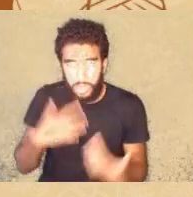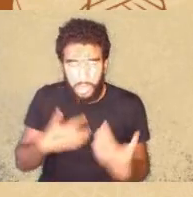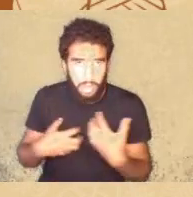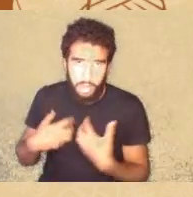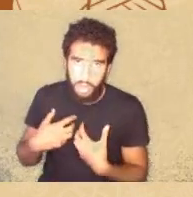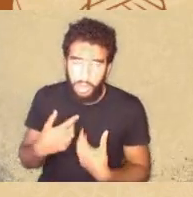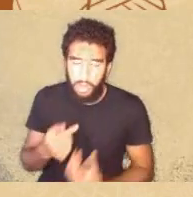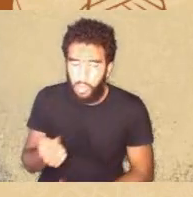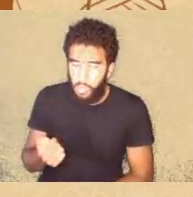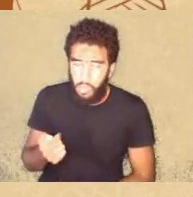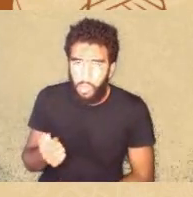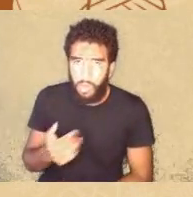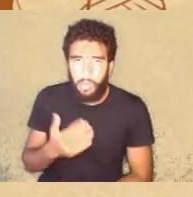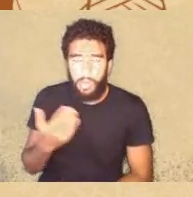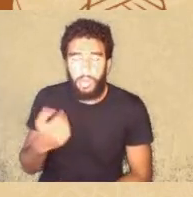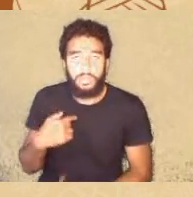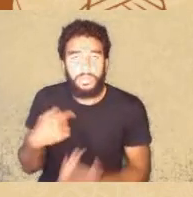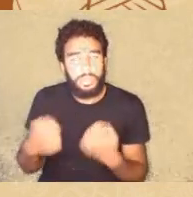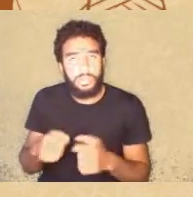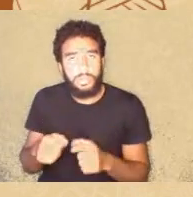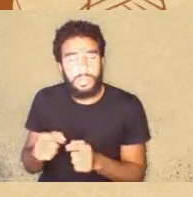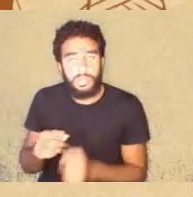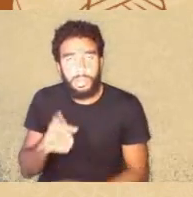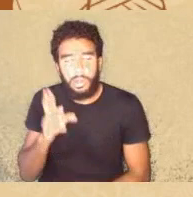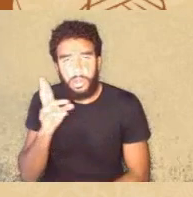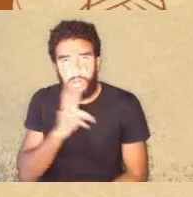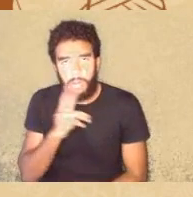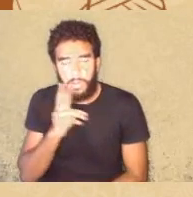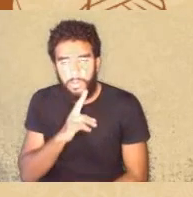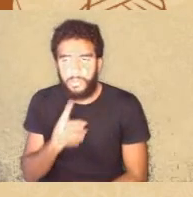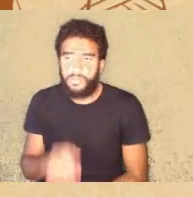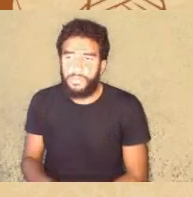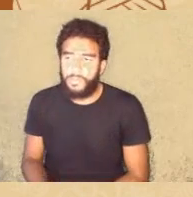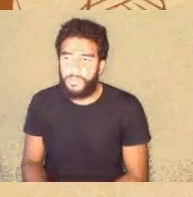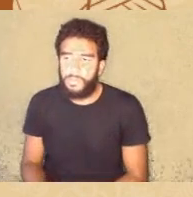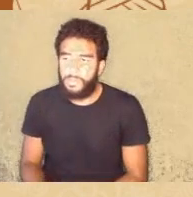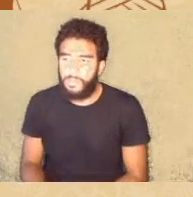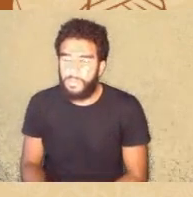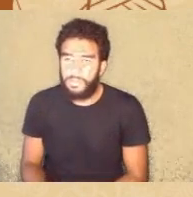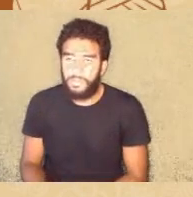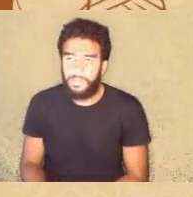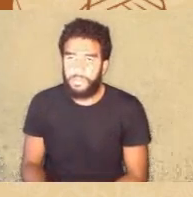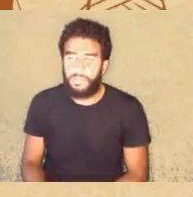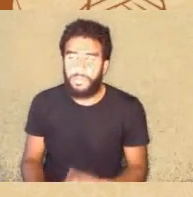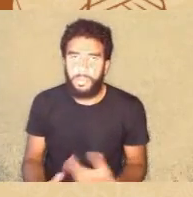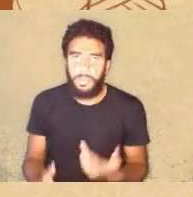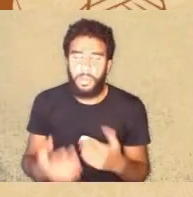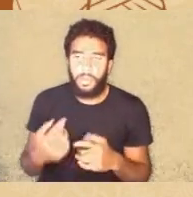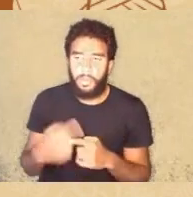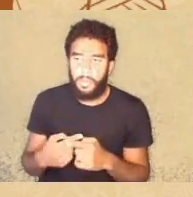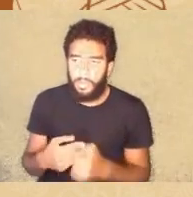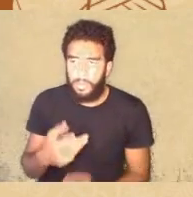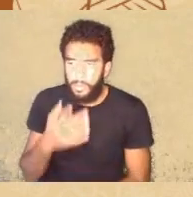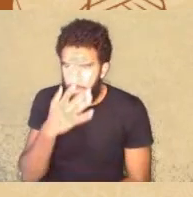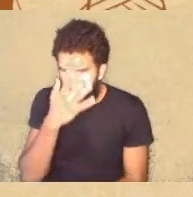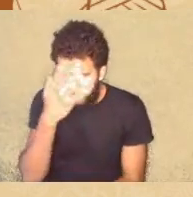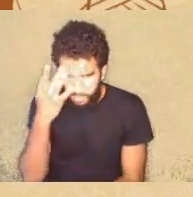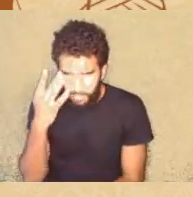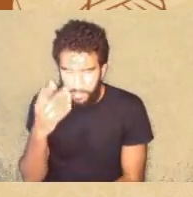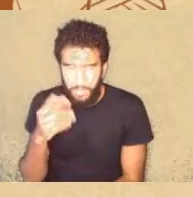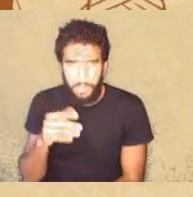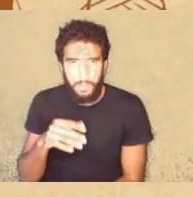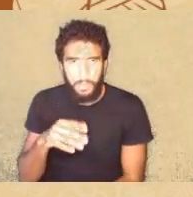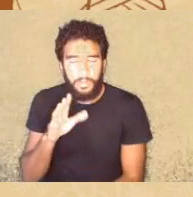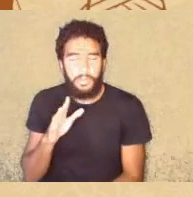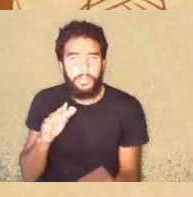alguma coisa agora emergencial. São os primeiros socorros para encaminhar. E quando ela estiver mais, né, numa condição um pouco mais estável, eu conseguir